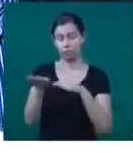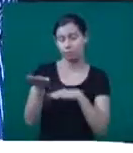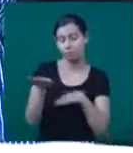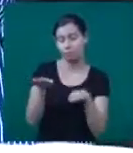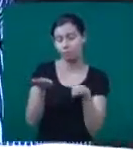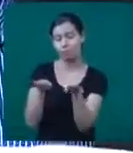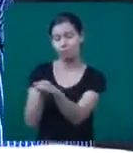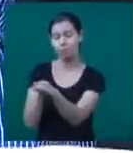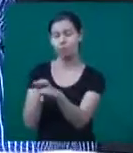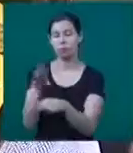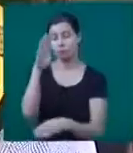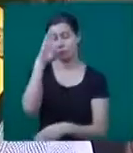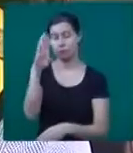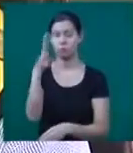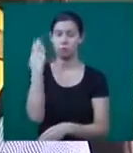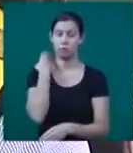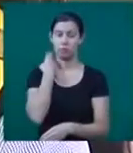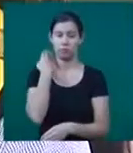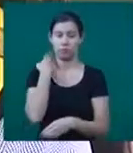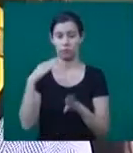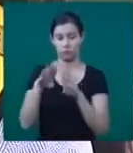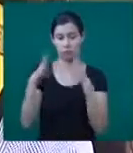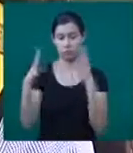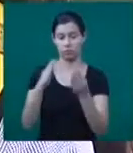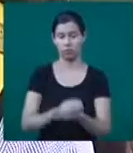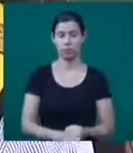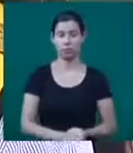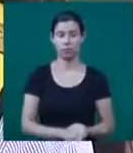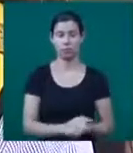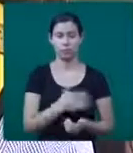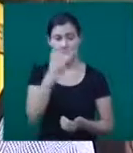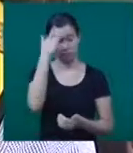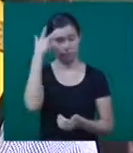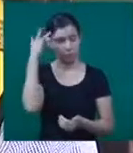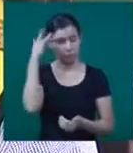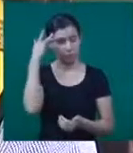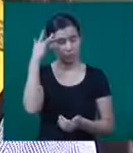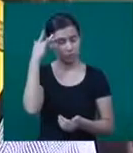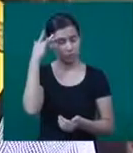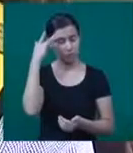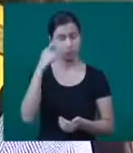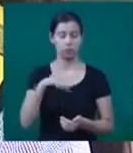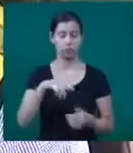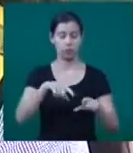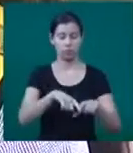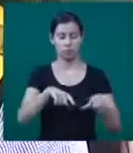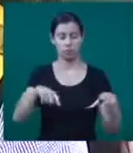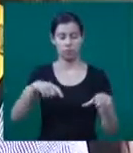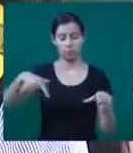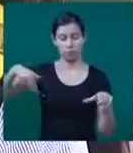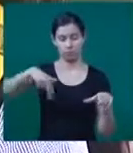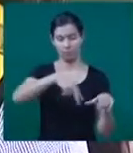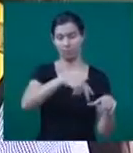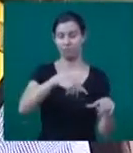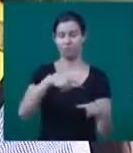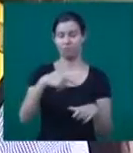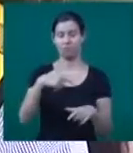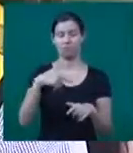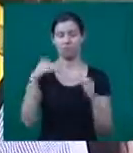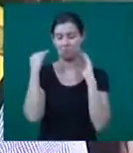né? No horário de pico. Principalmente o pessoal não respeita faixa, motorista não respeita motoqueiro